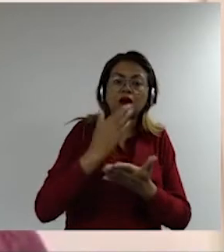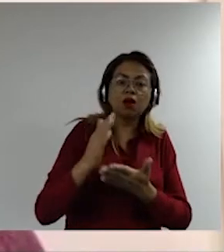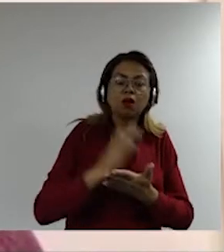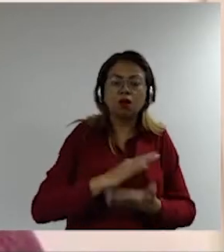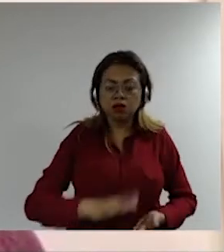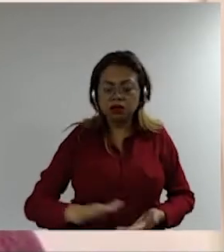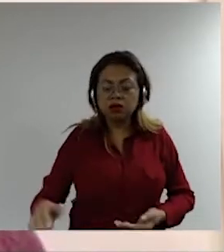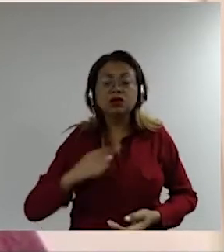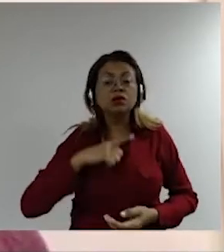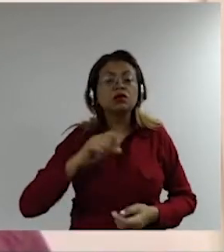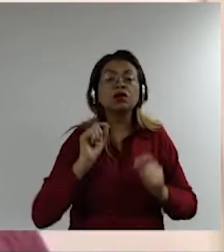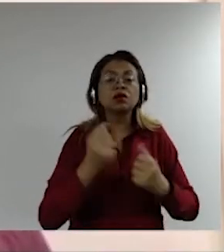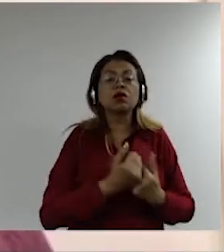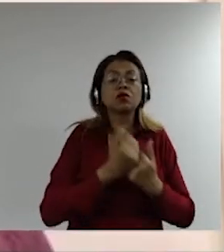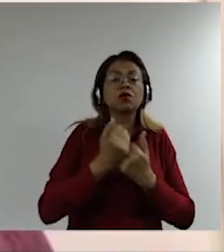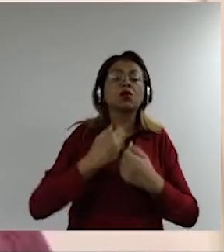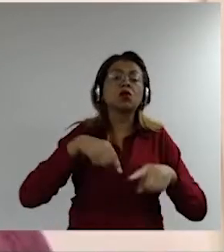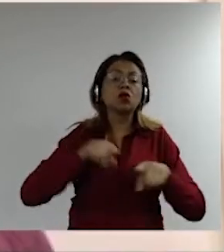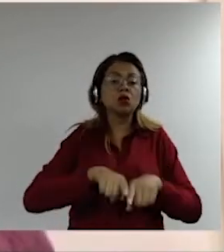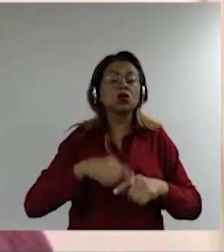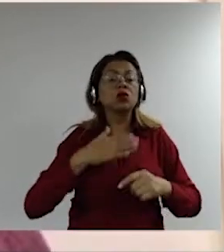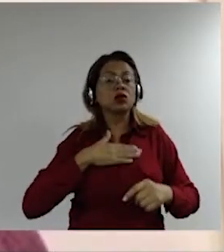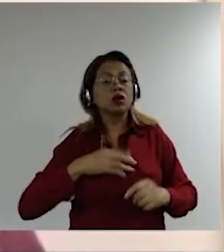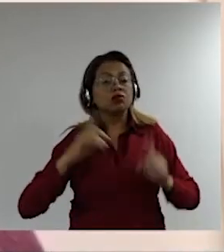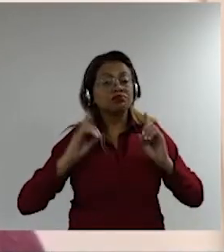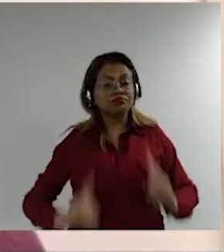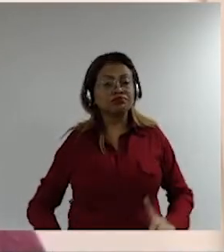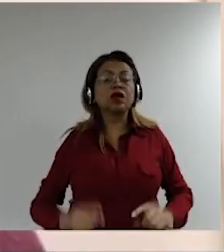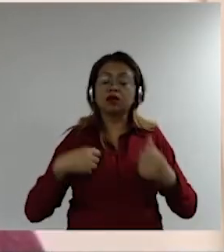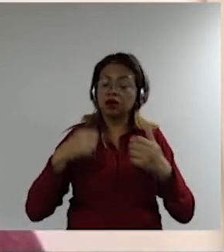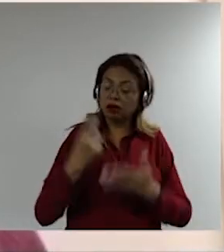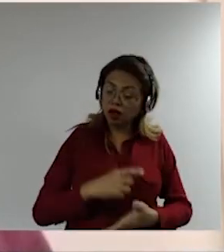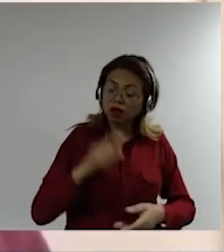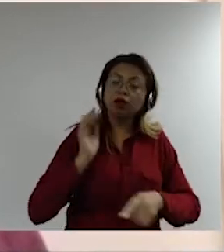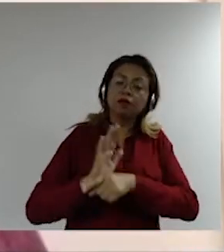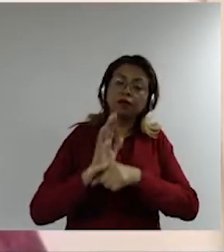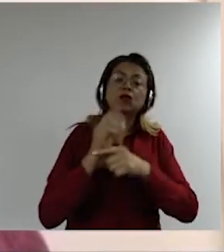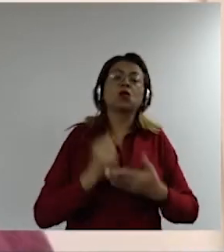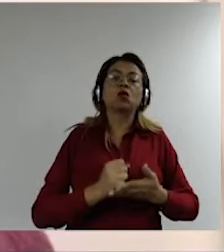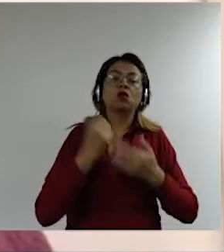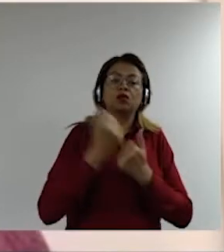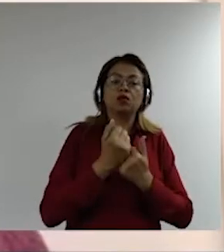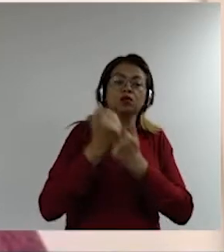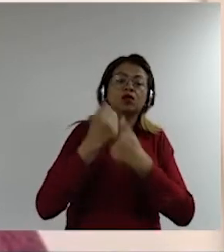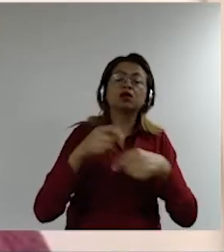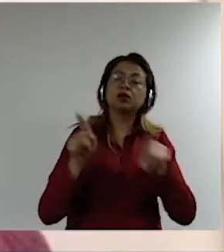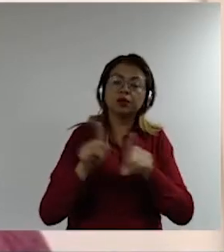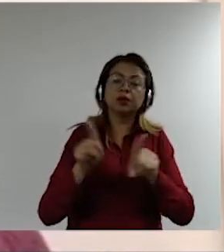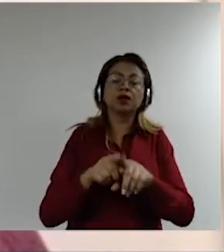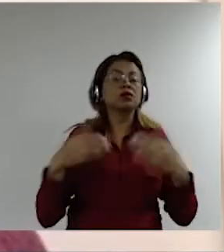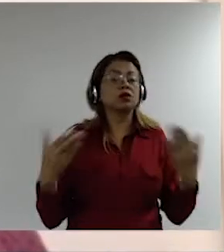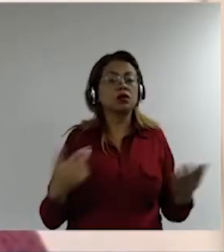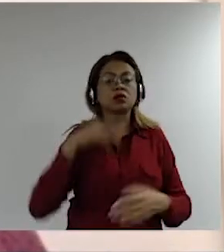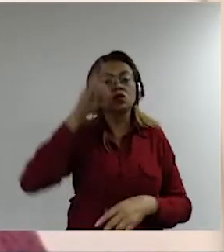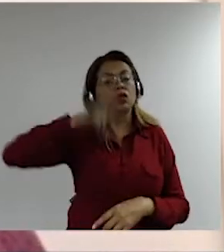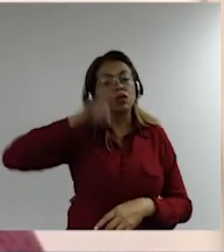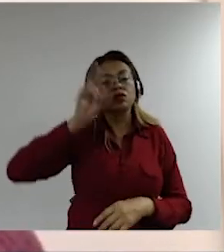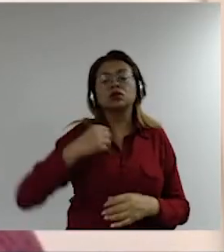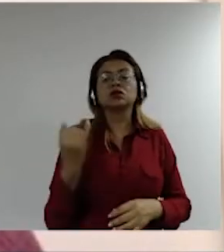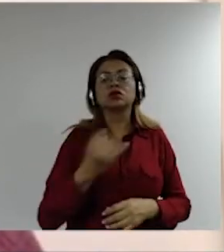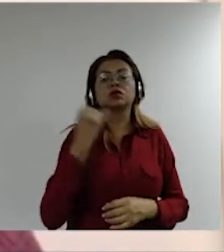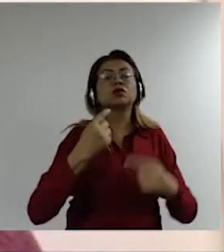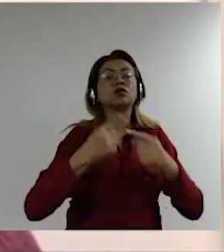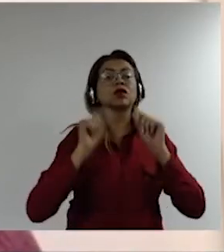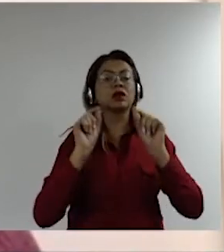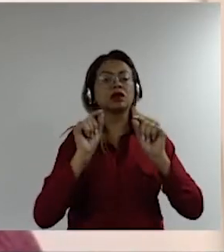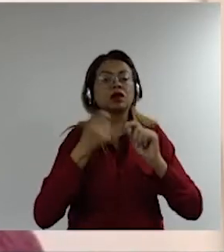apoio específico para portadores de necessidades especiais. Então, tudo isso são razões importantes para que as escolas